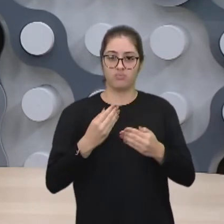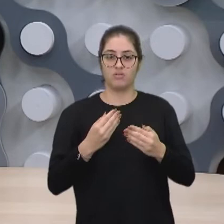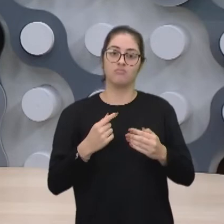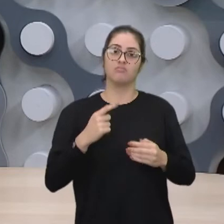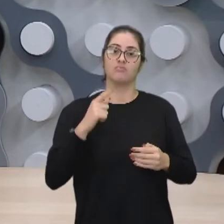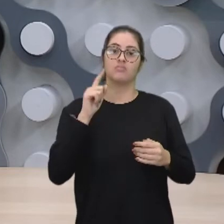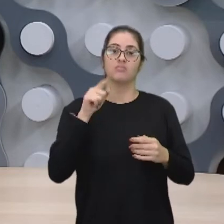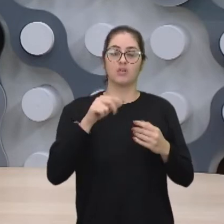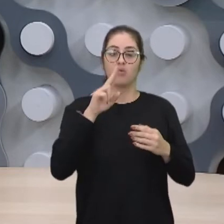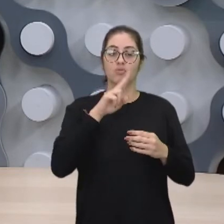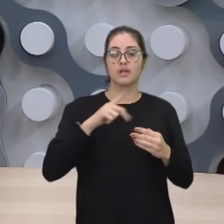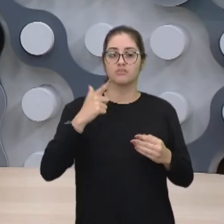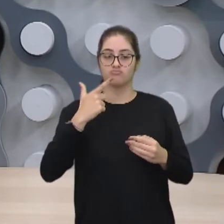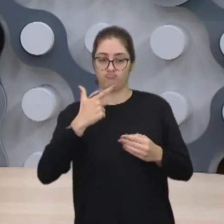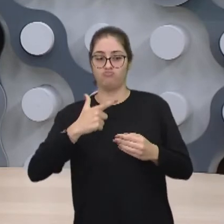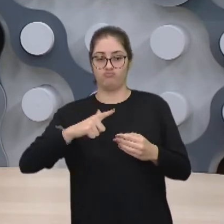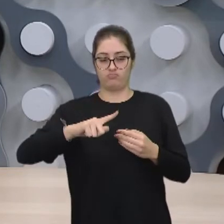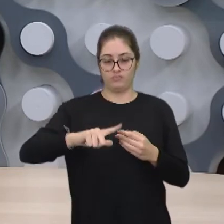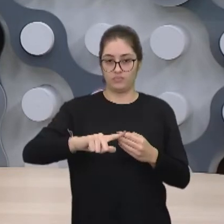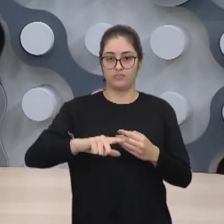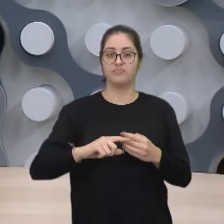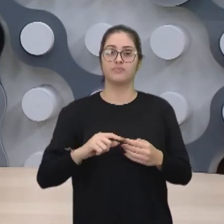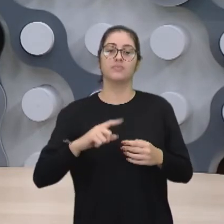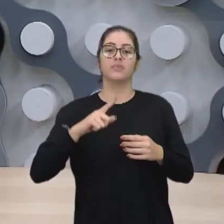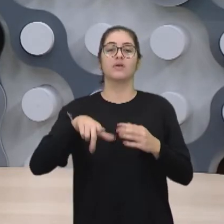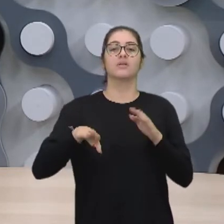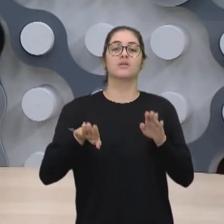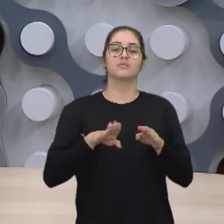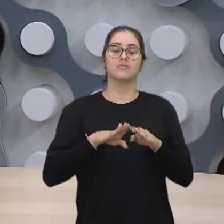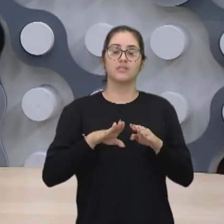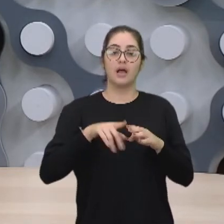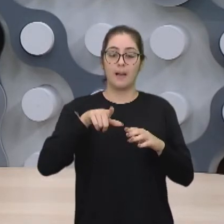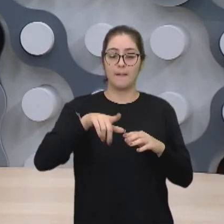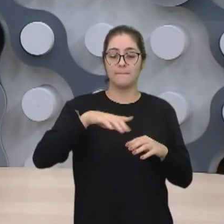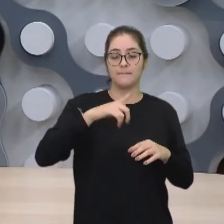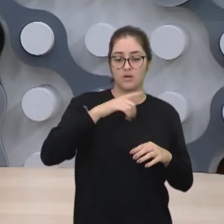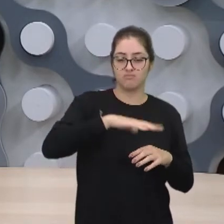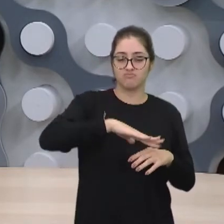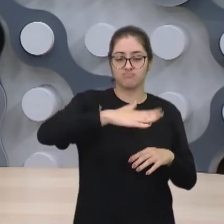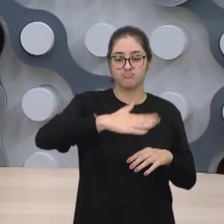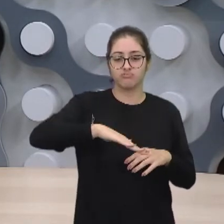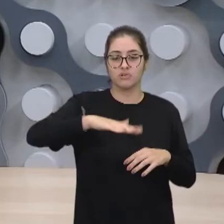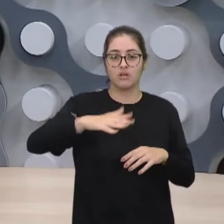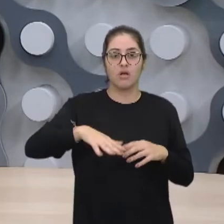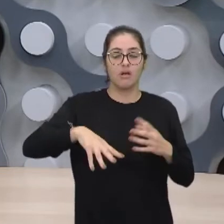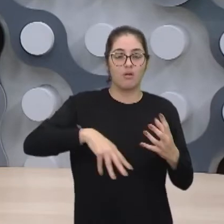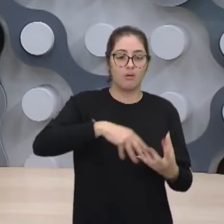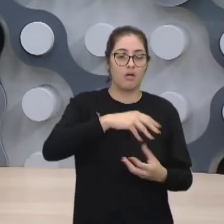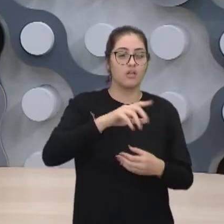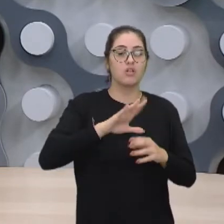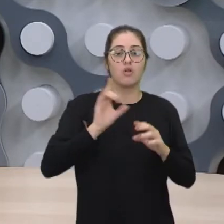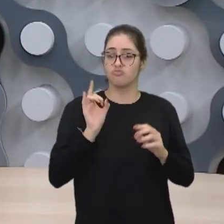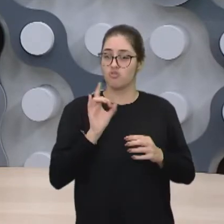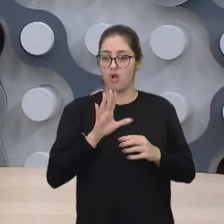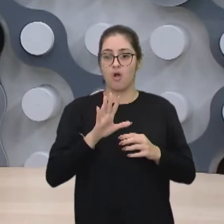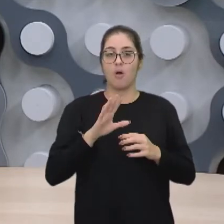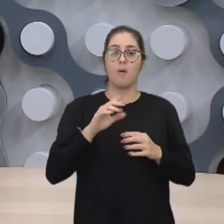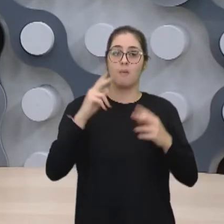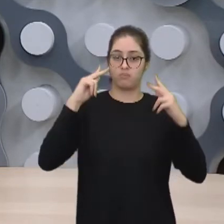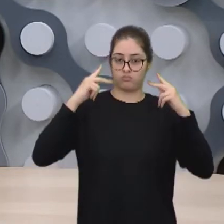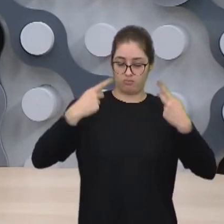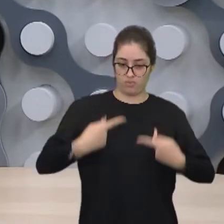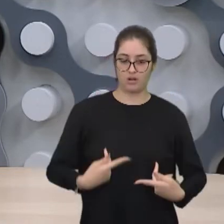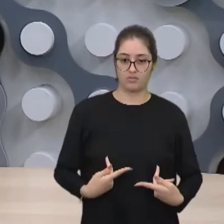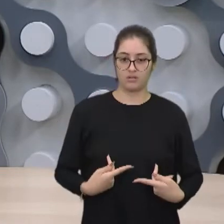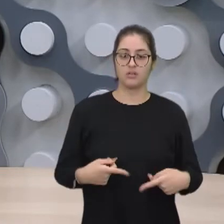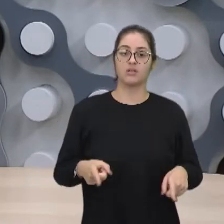são reutilizáveis, na realidade, né? Então essa poluição dos oceanos não é só feita pelo ser humano